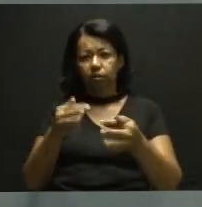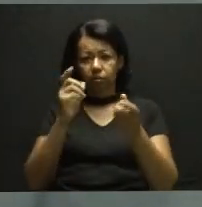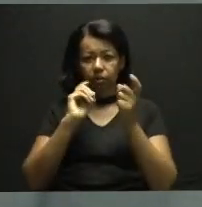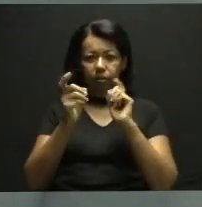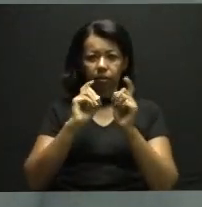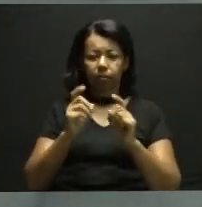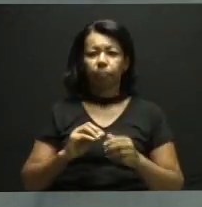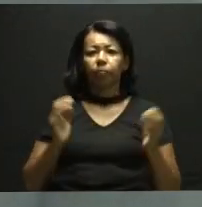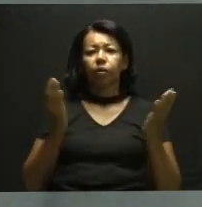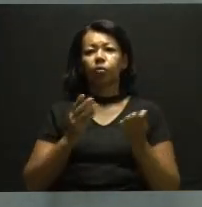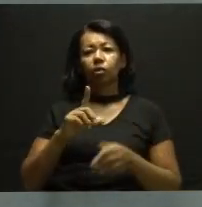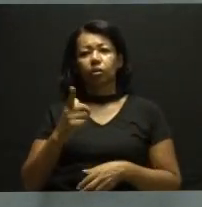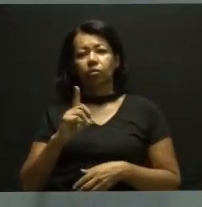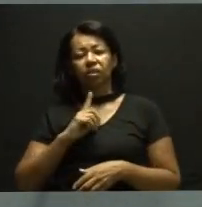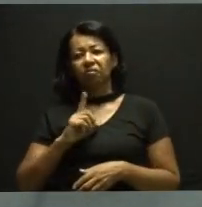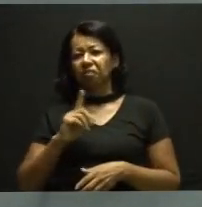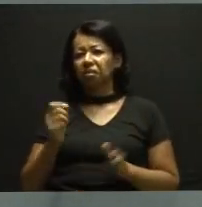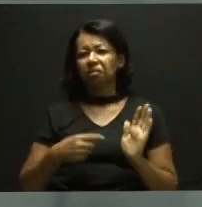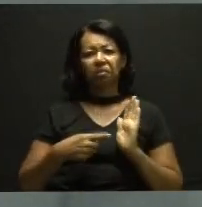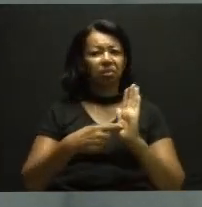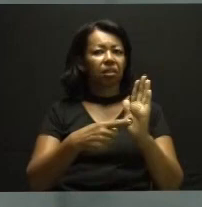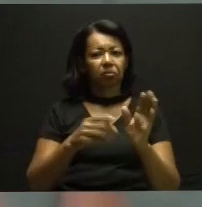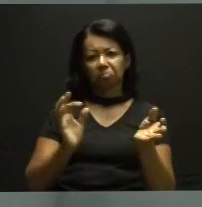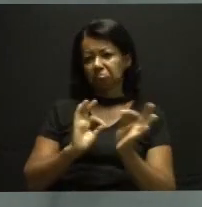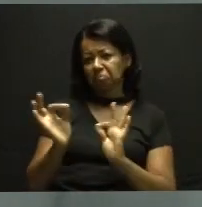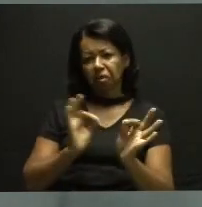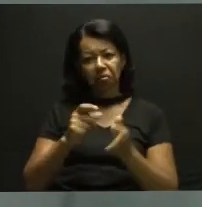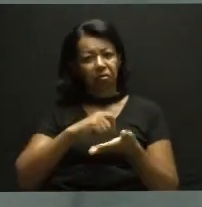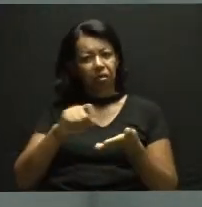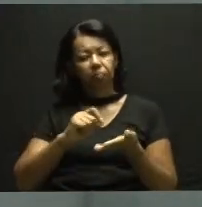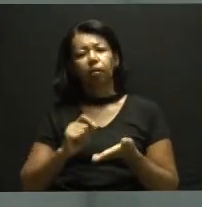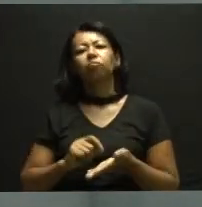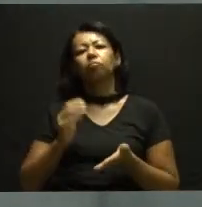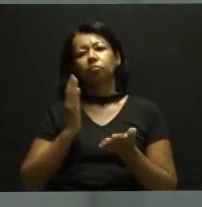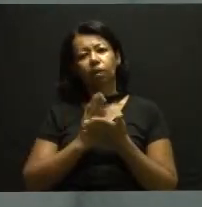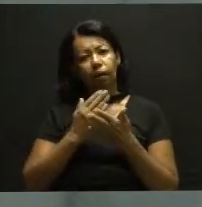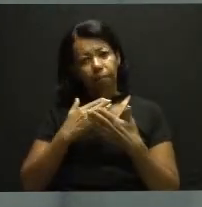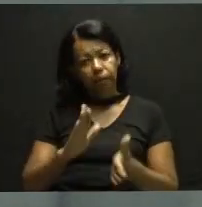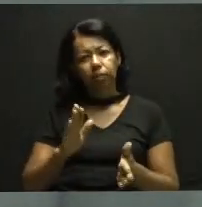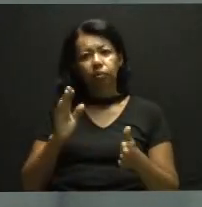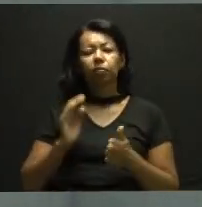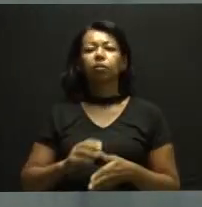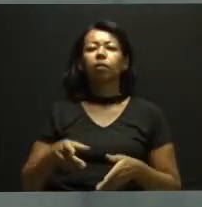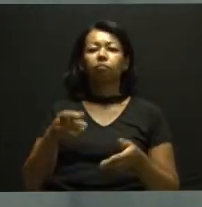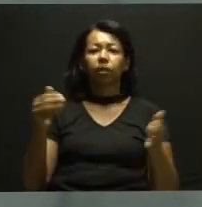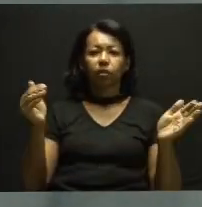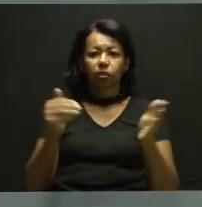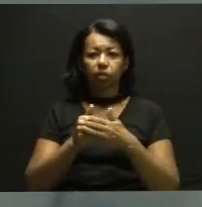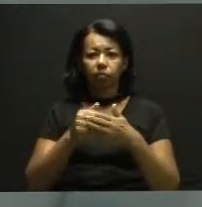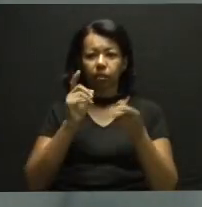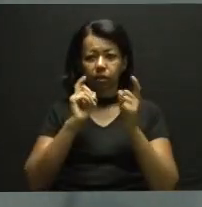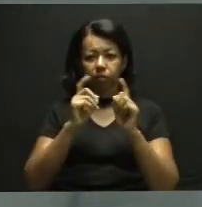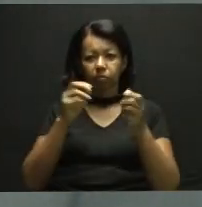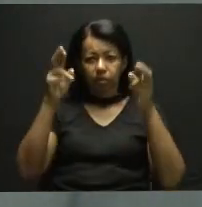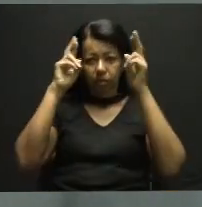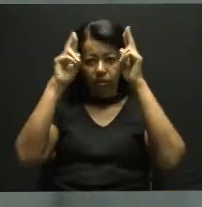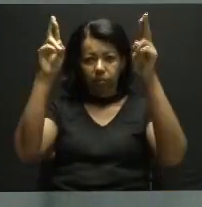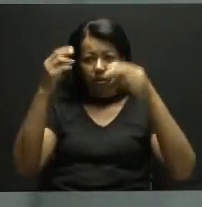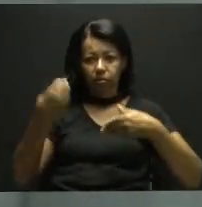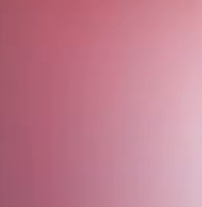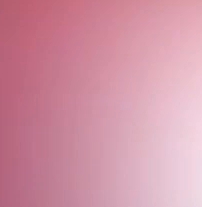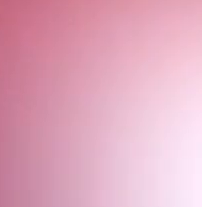vista que hoje não tivemos nem as indicações linda nem requerimento foi direto abrimos e já fechamos as sessões e respeito aos servidores públicos